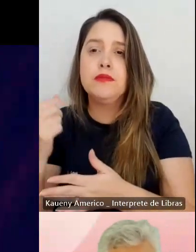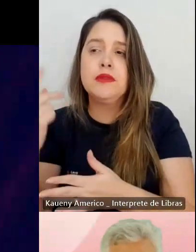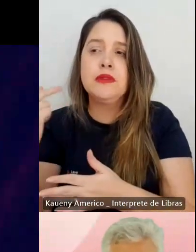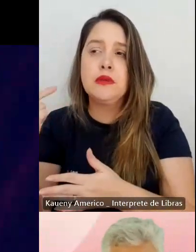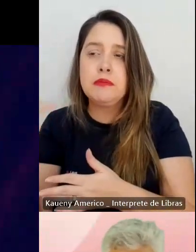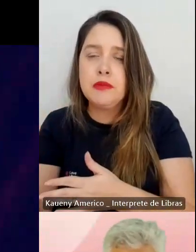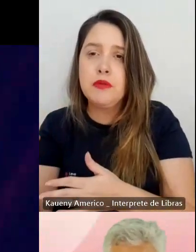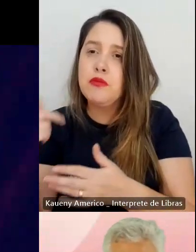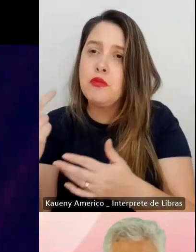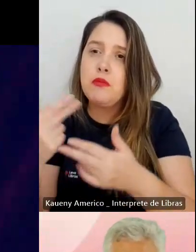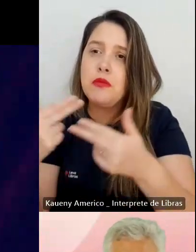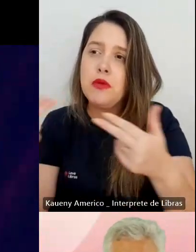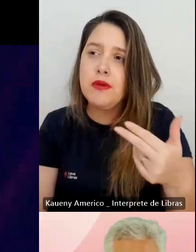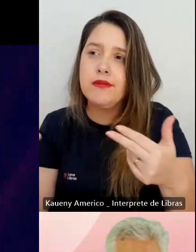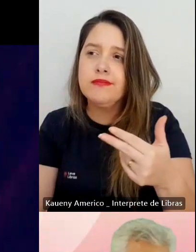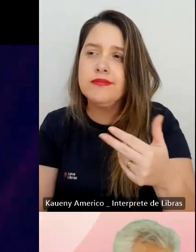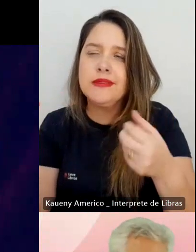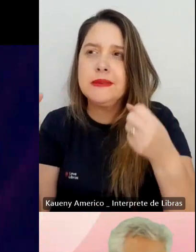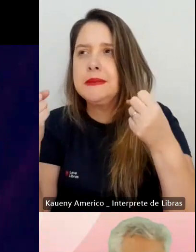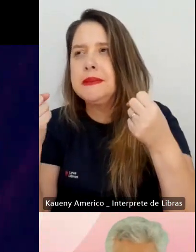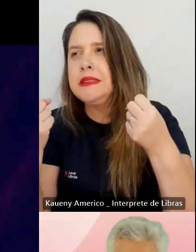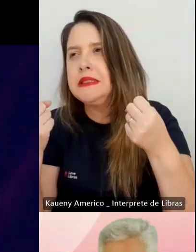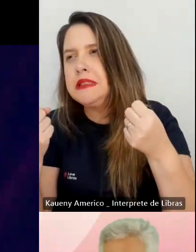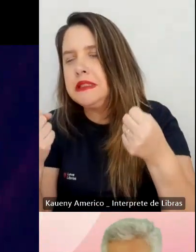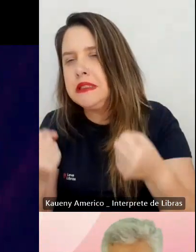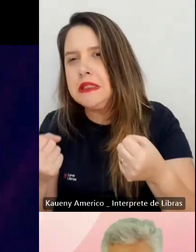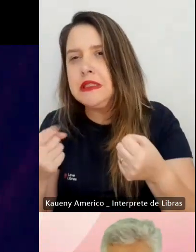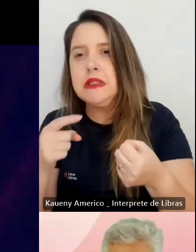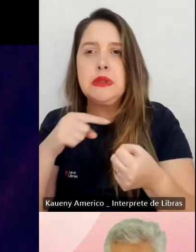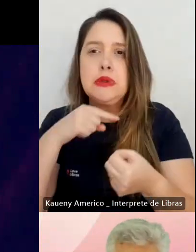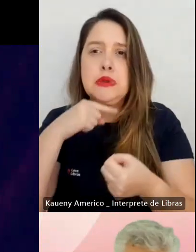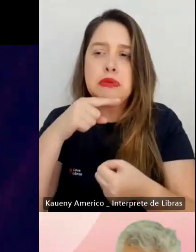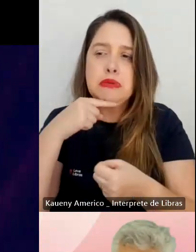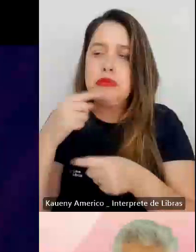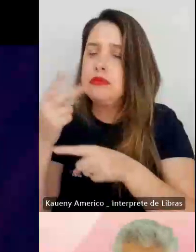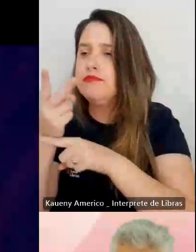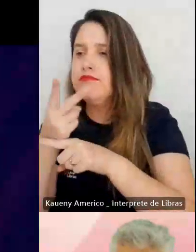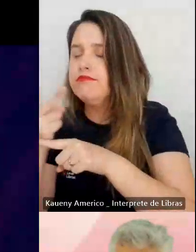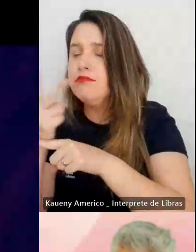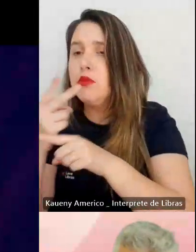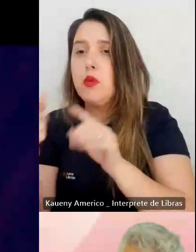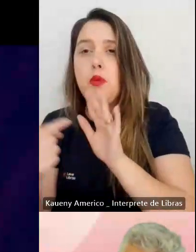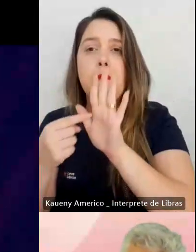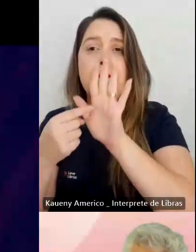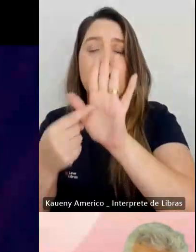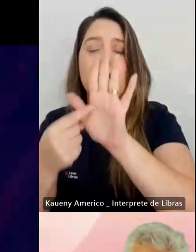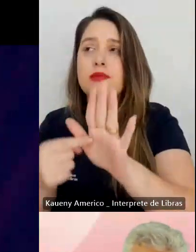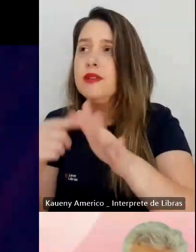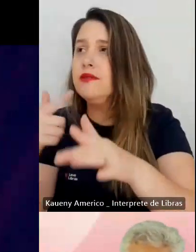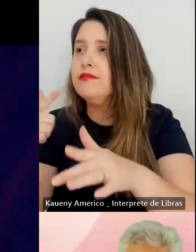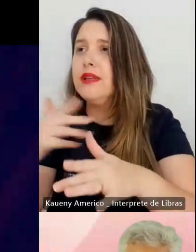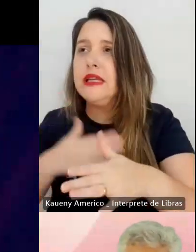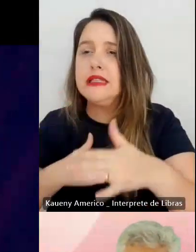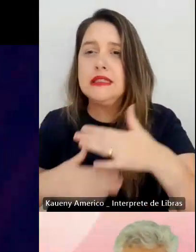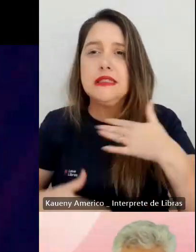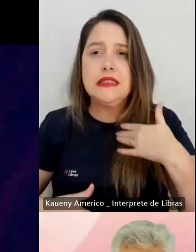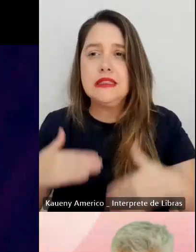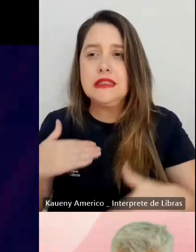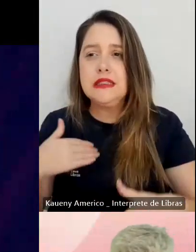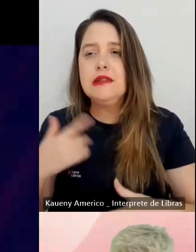está sobrecarregado, ele não consegue mostrar para a gente, então não tem uma alteração física, mas de uma